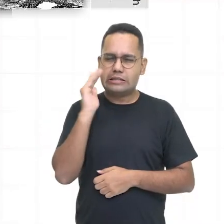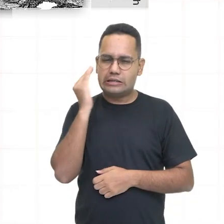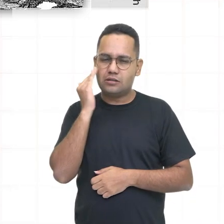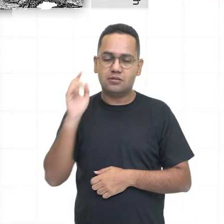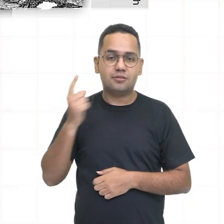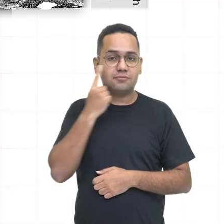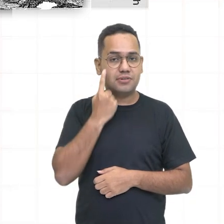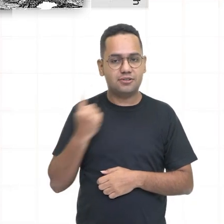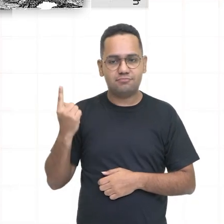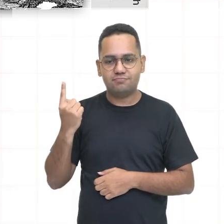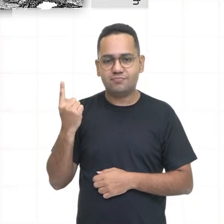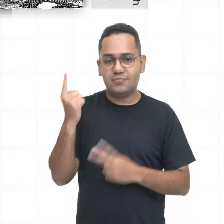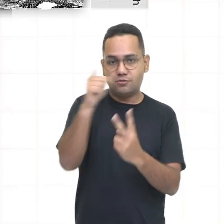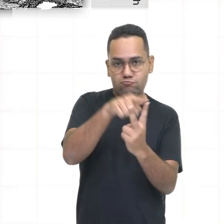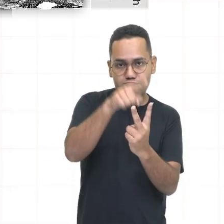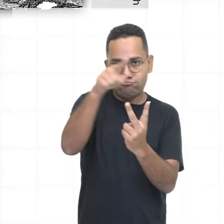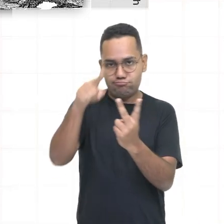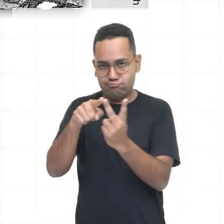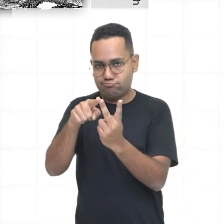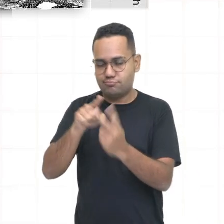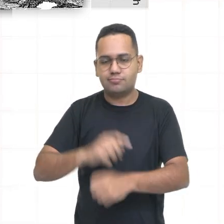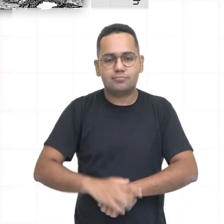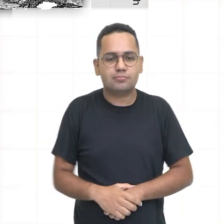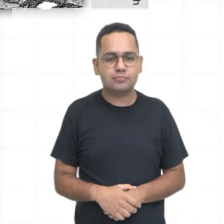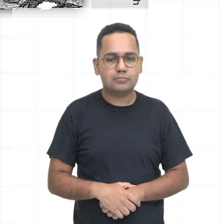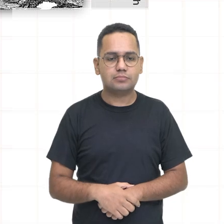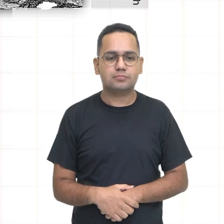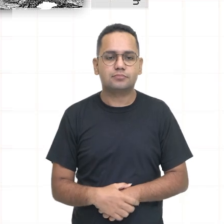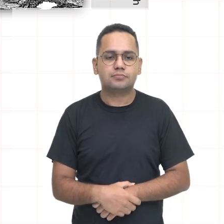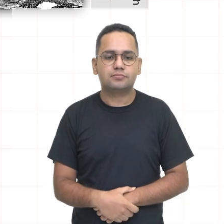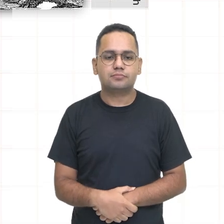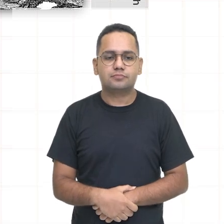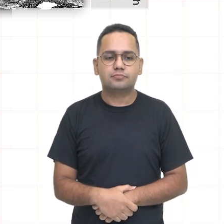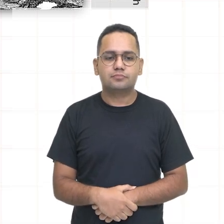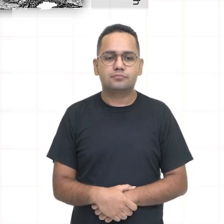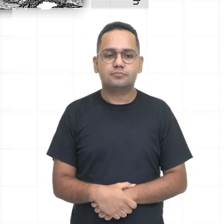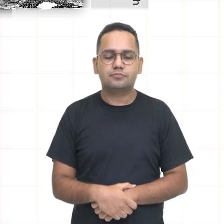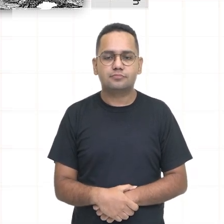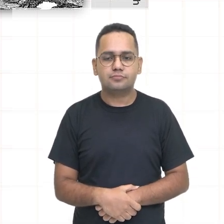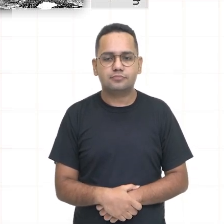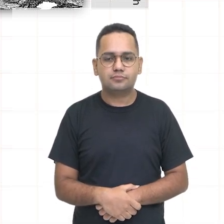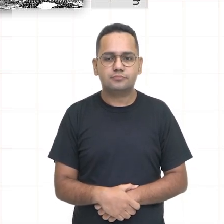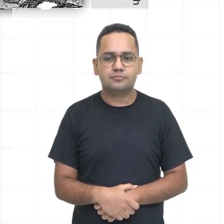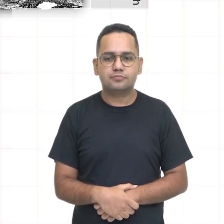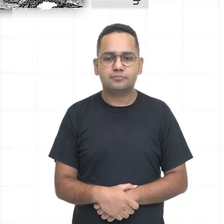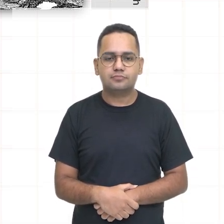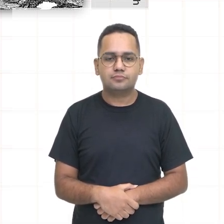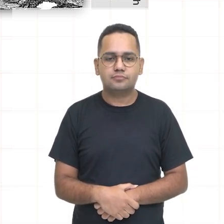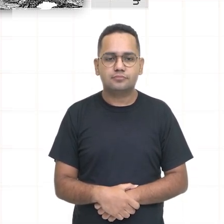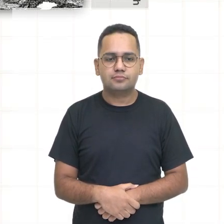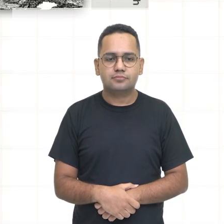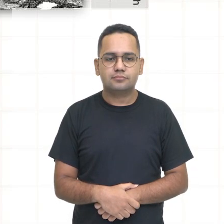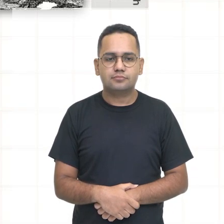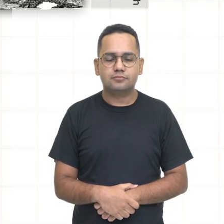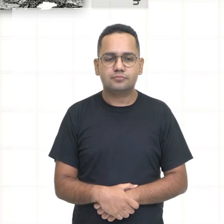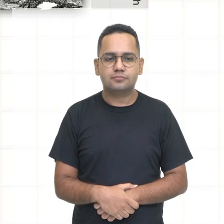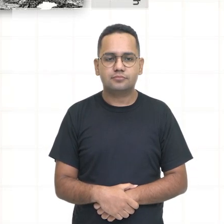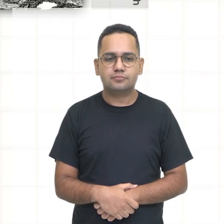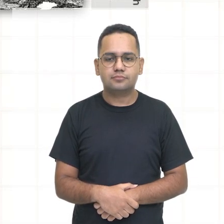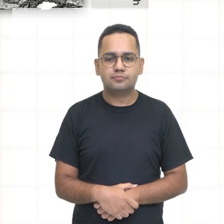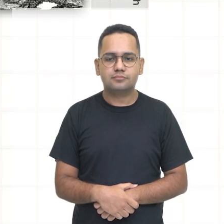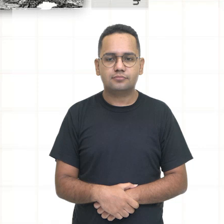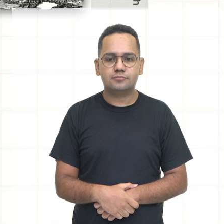gente. Vamos ao texto. O imperialismo e o neocolonialismo. Vou pegar para vocês uma palavra,